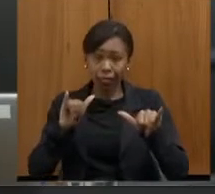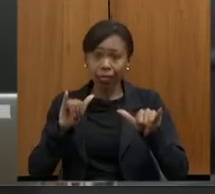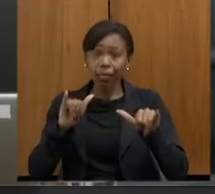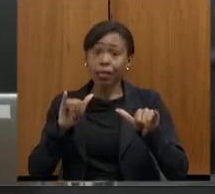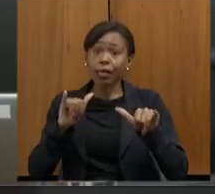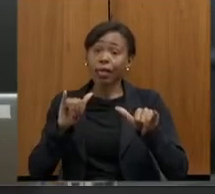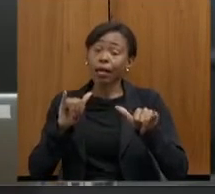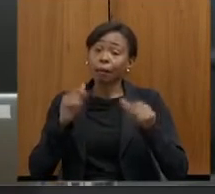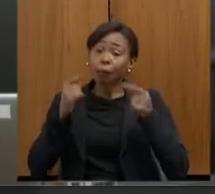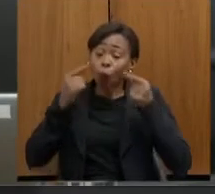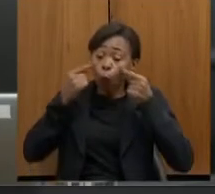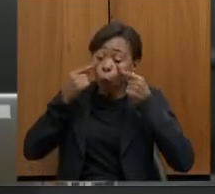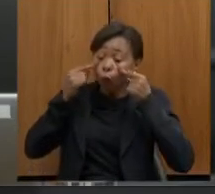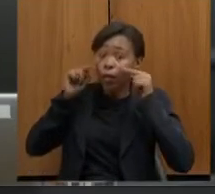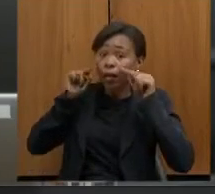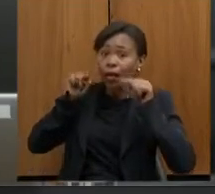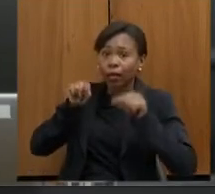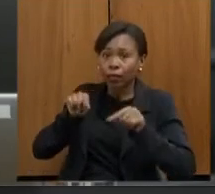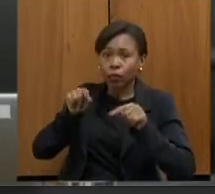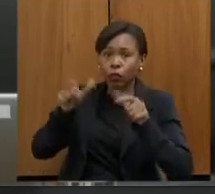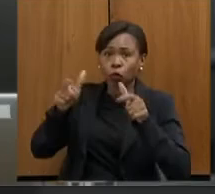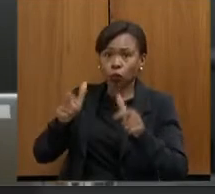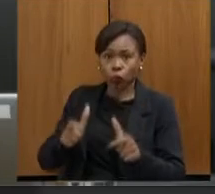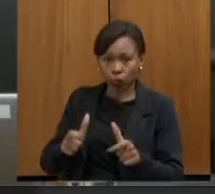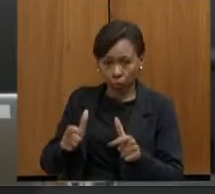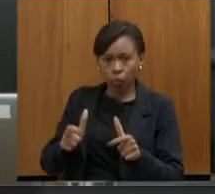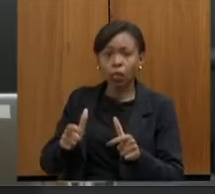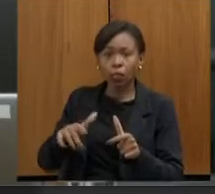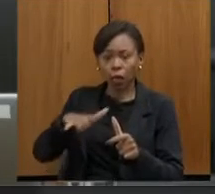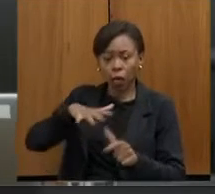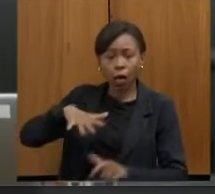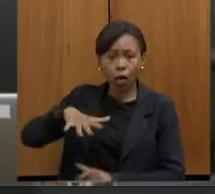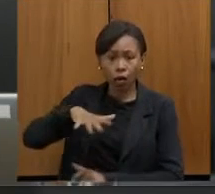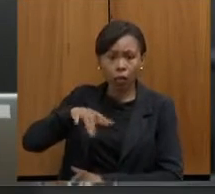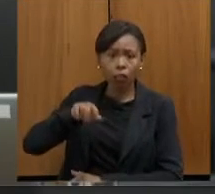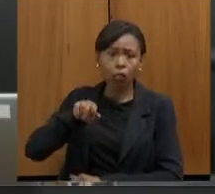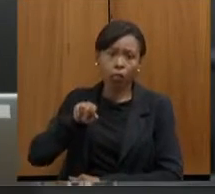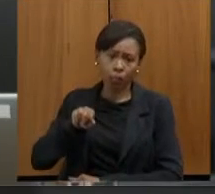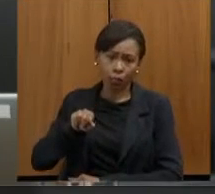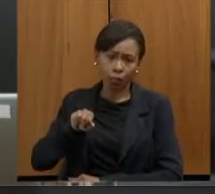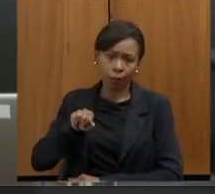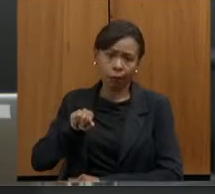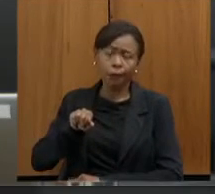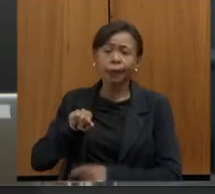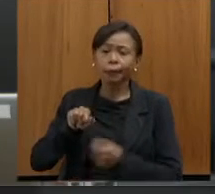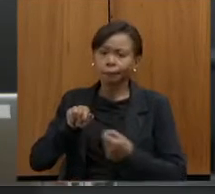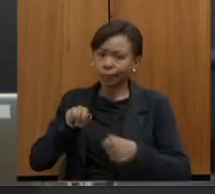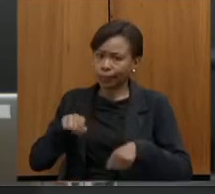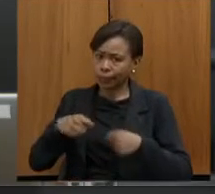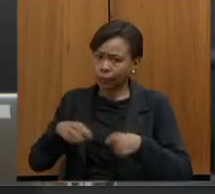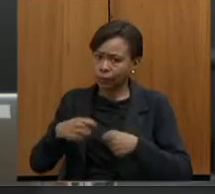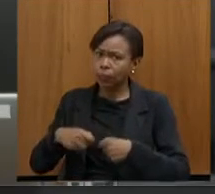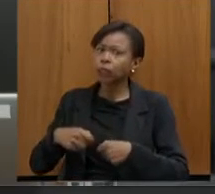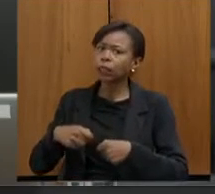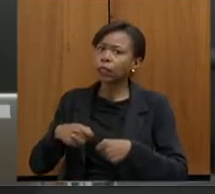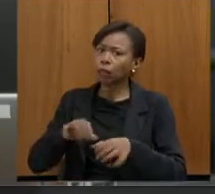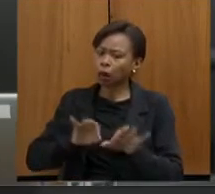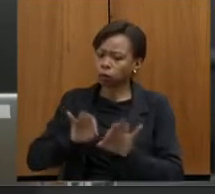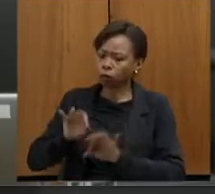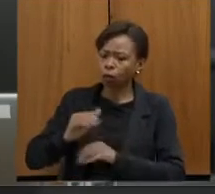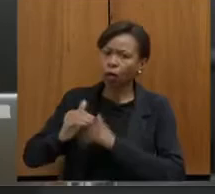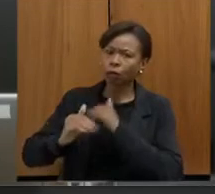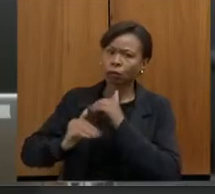esses locais lá na região que precisa ser desenvolvido e que não tem